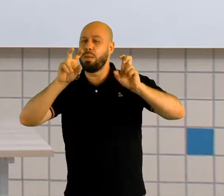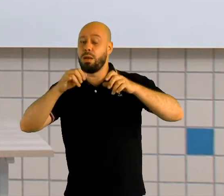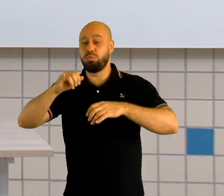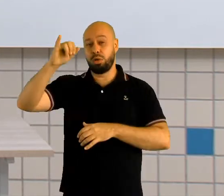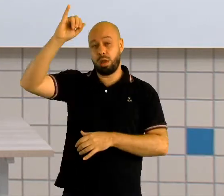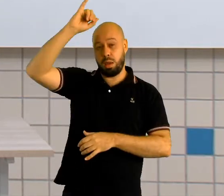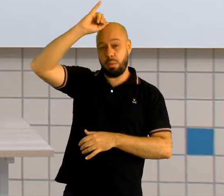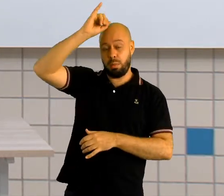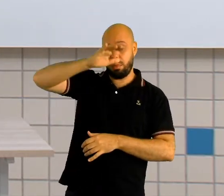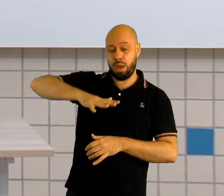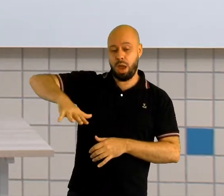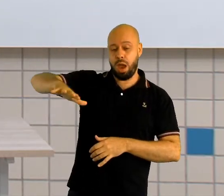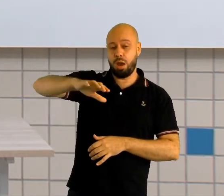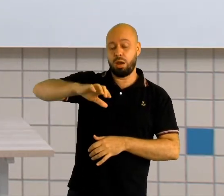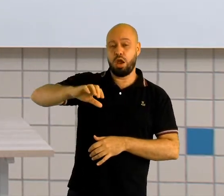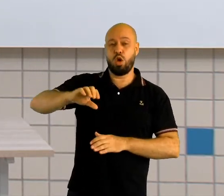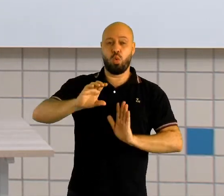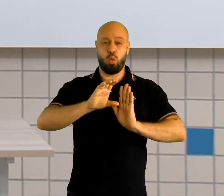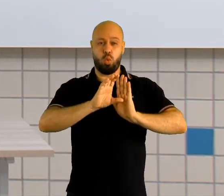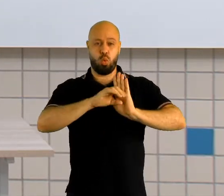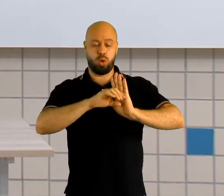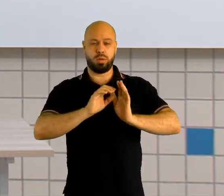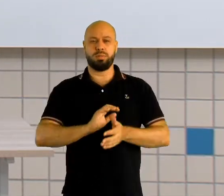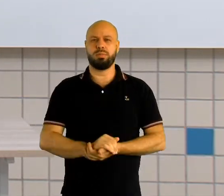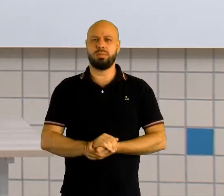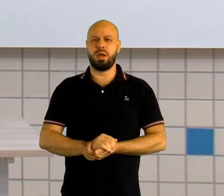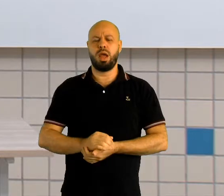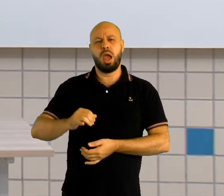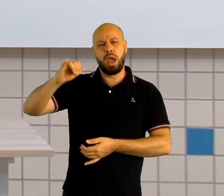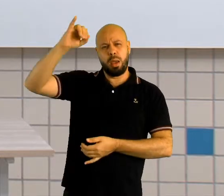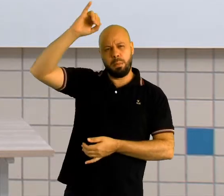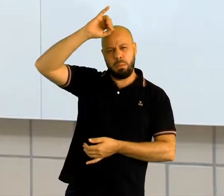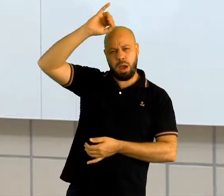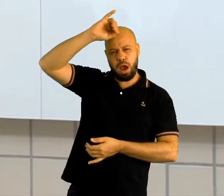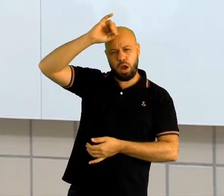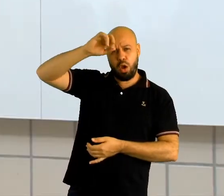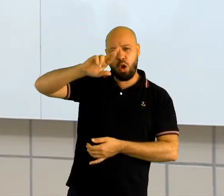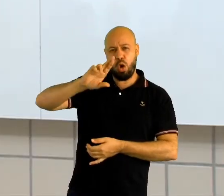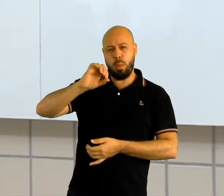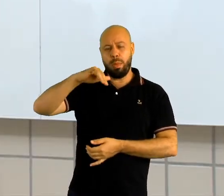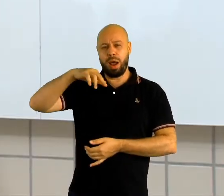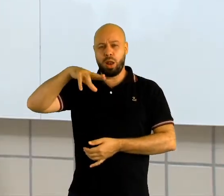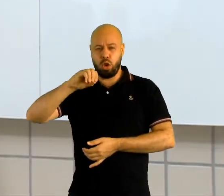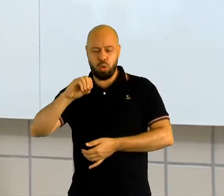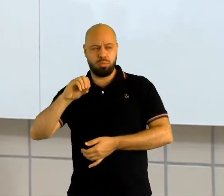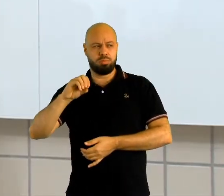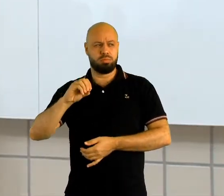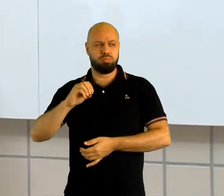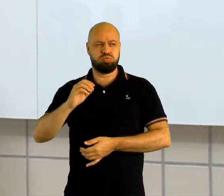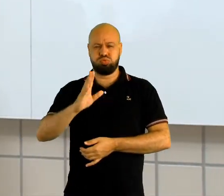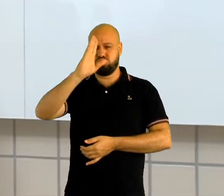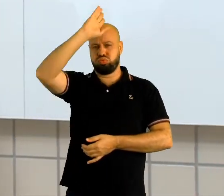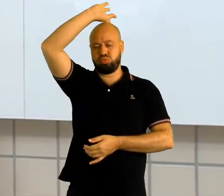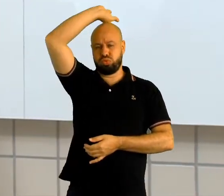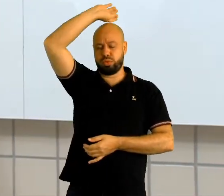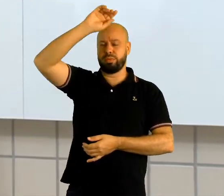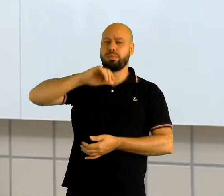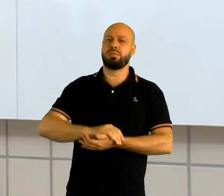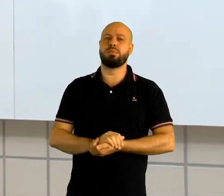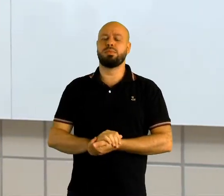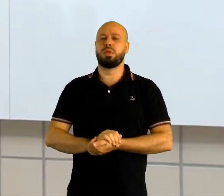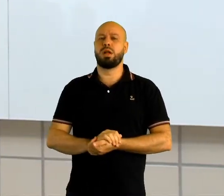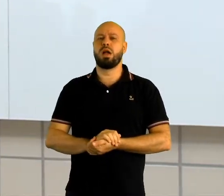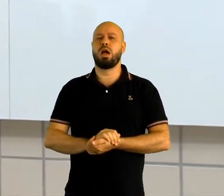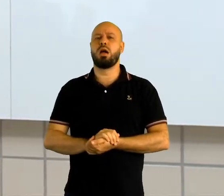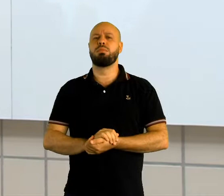seu conceito. Vamos ver o Império Romano. É importante a gente lembrar que a função